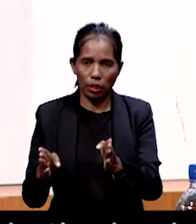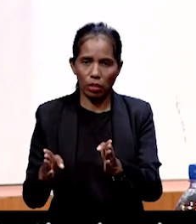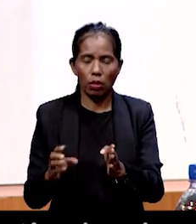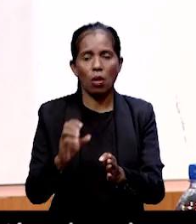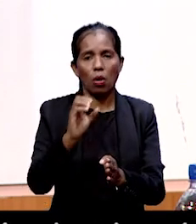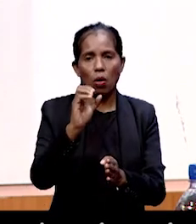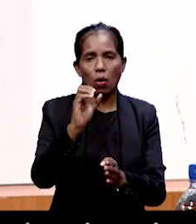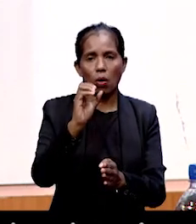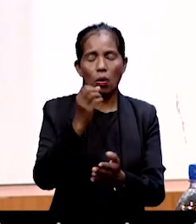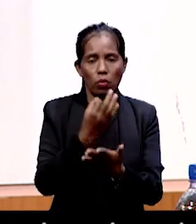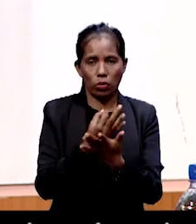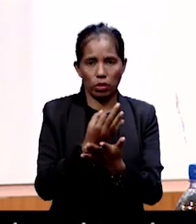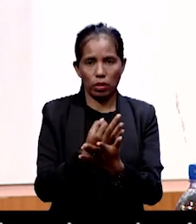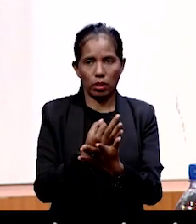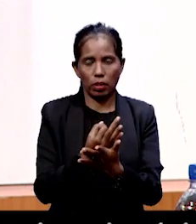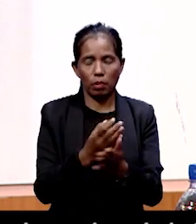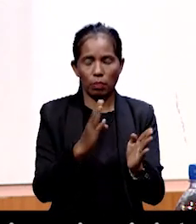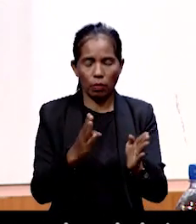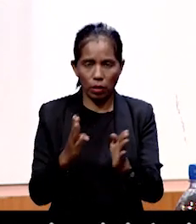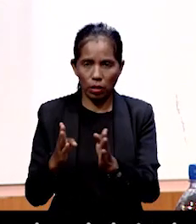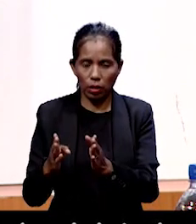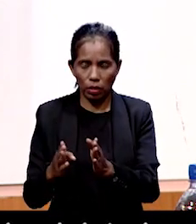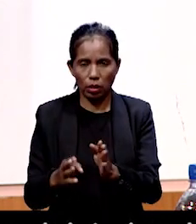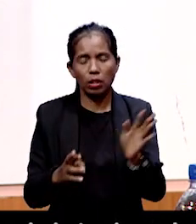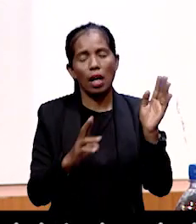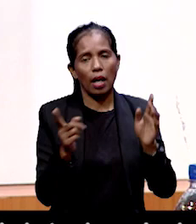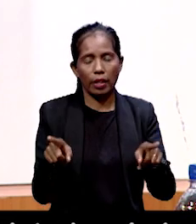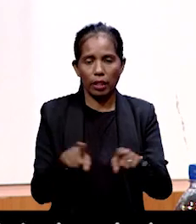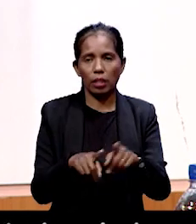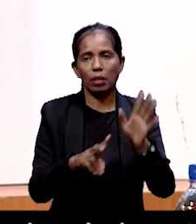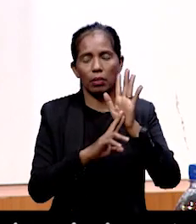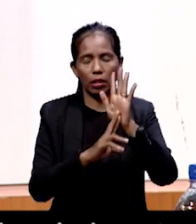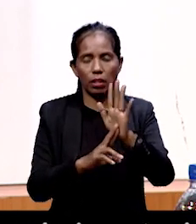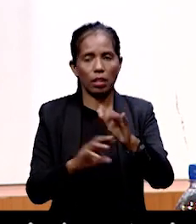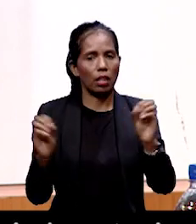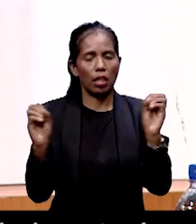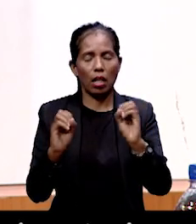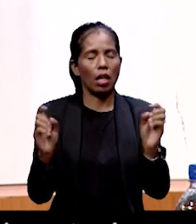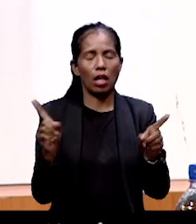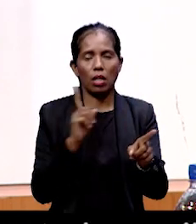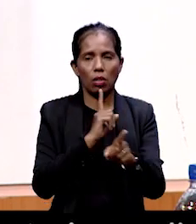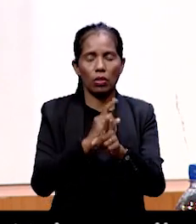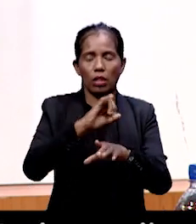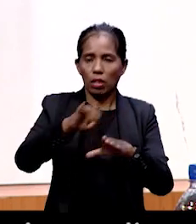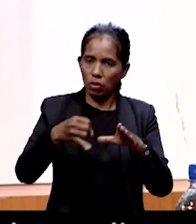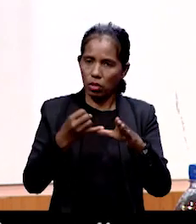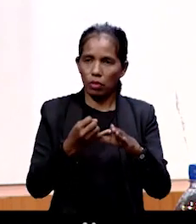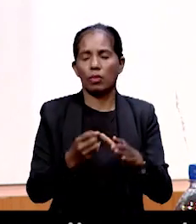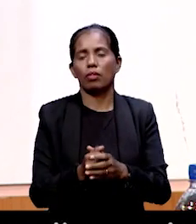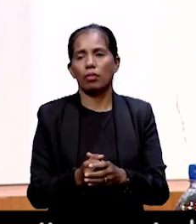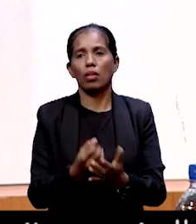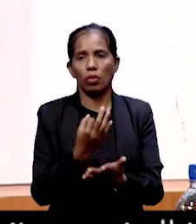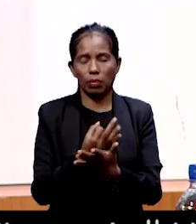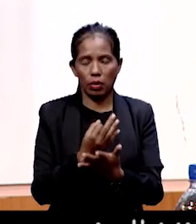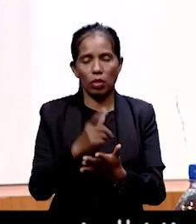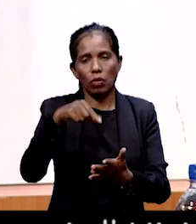orçamento, processo laos representativo e laos inclusivo. Rolê Fonselo, o orçamento do